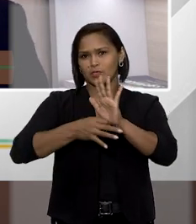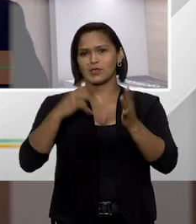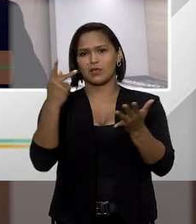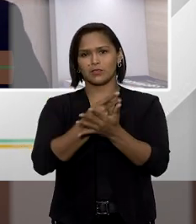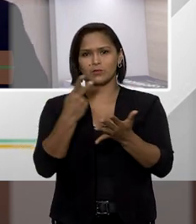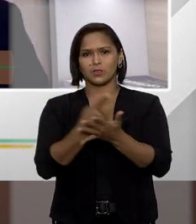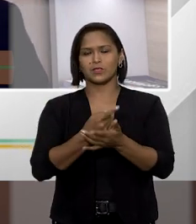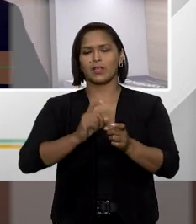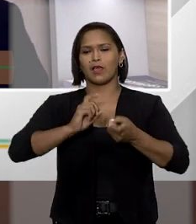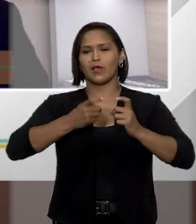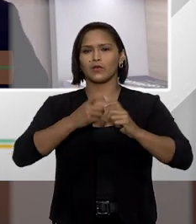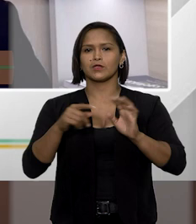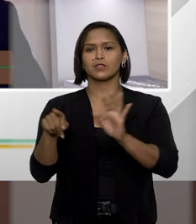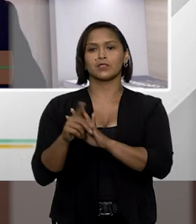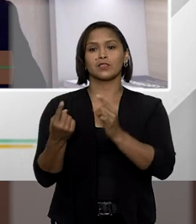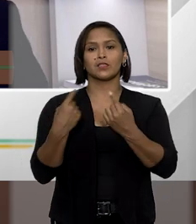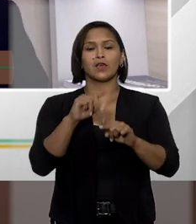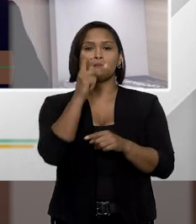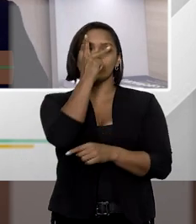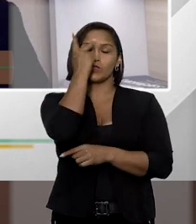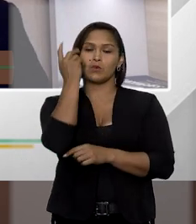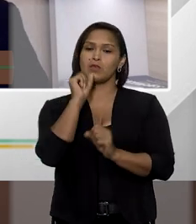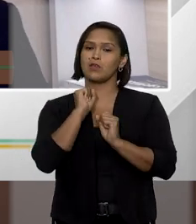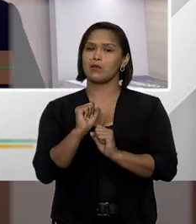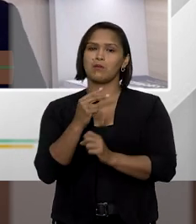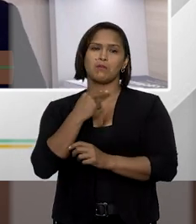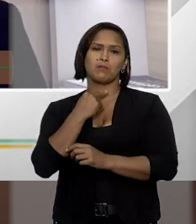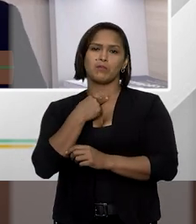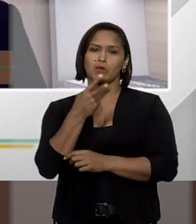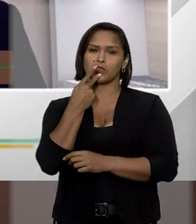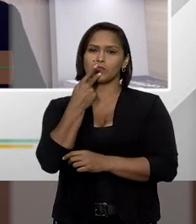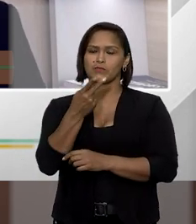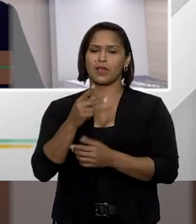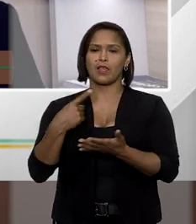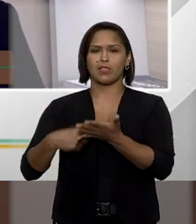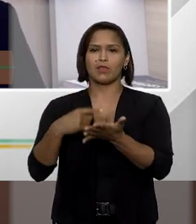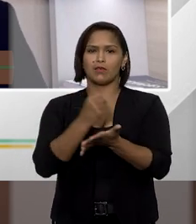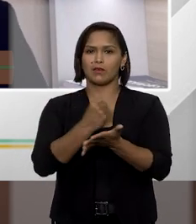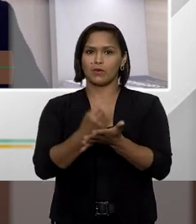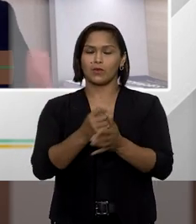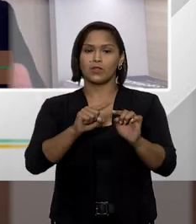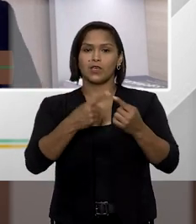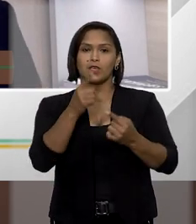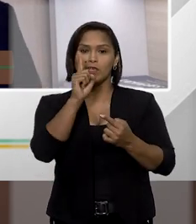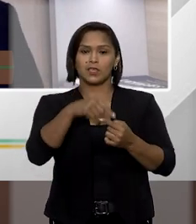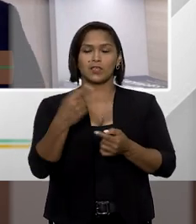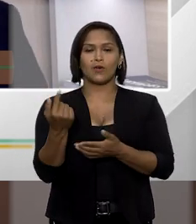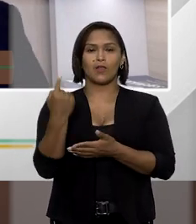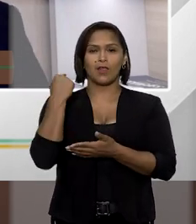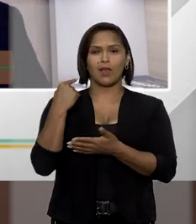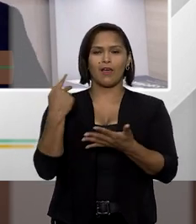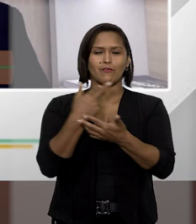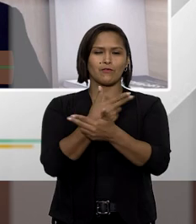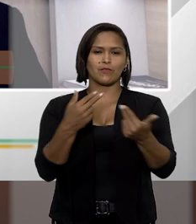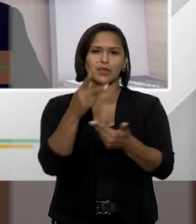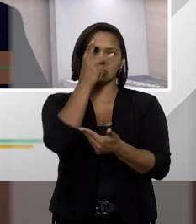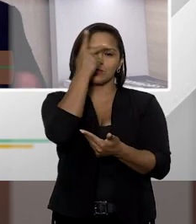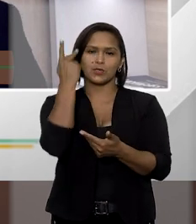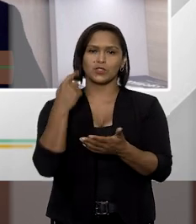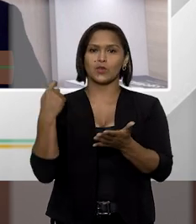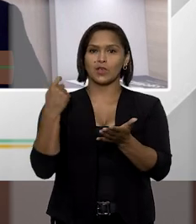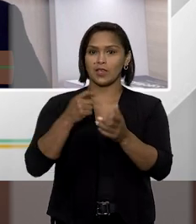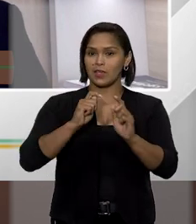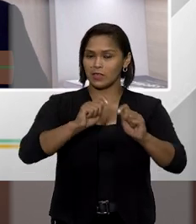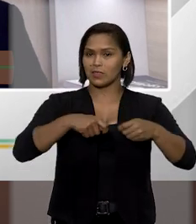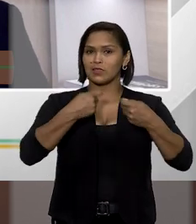improbidade administrativa contra mim e eu sequer posso fazer uma espécie de acordo. Por isso que à época muita gente defendia, e